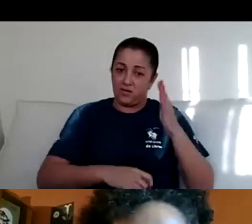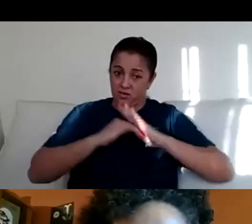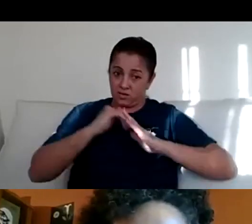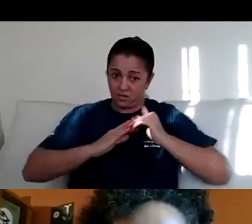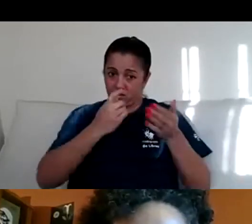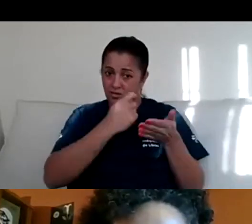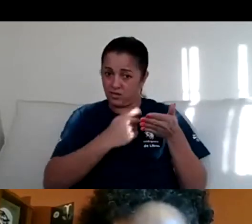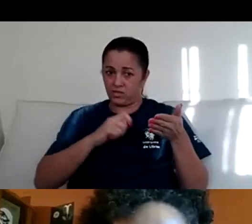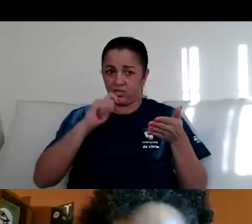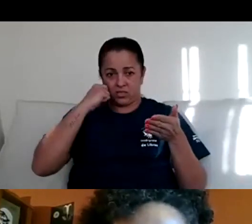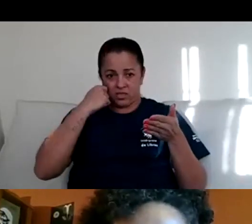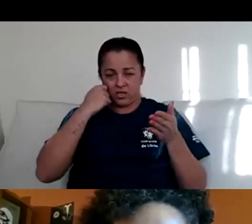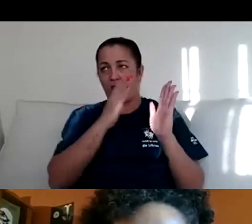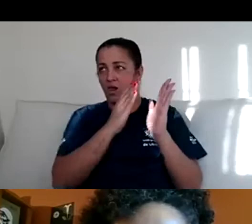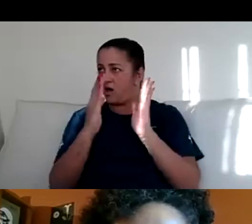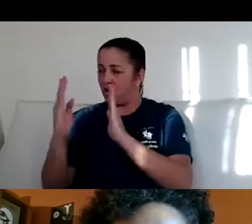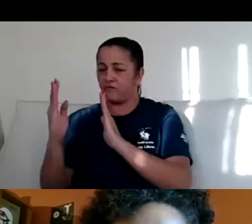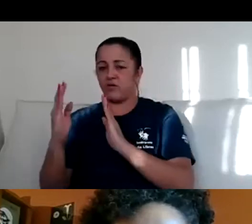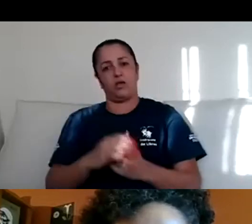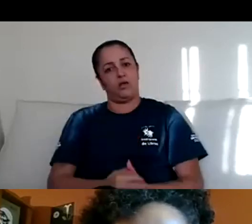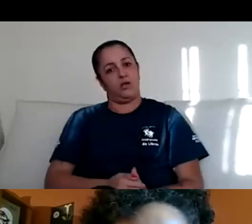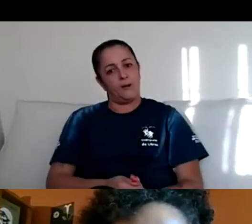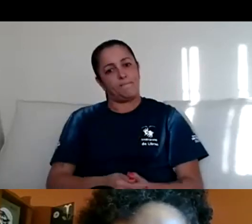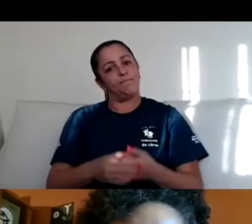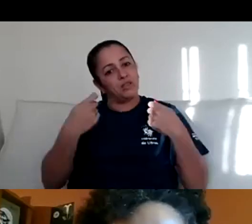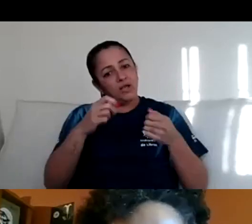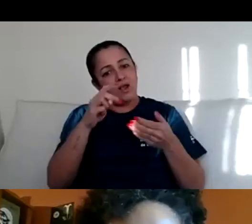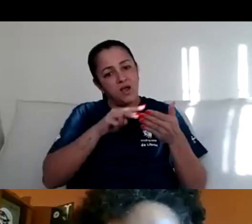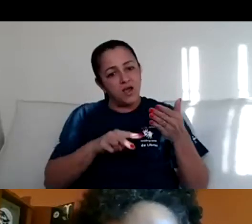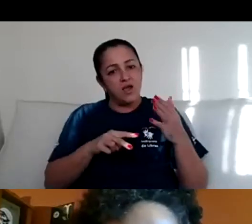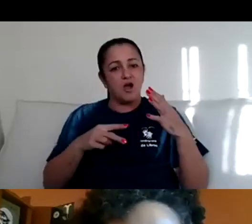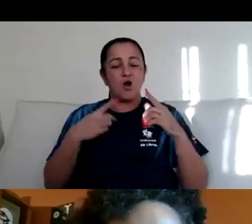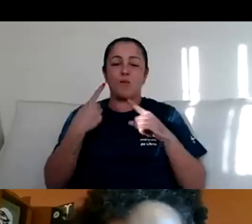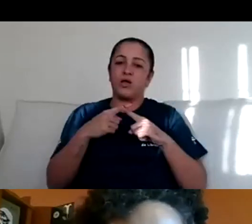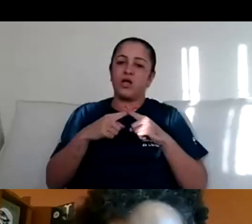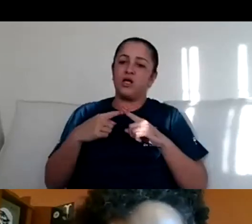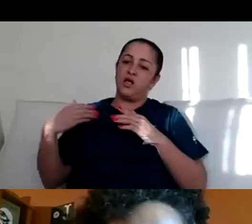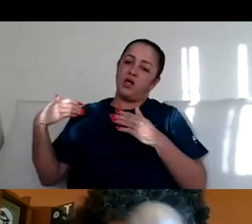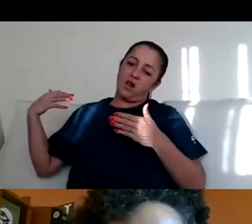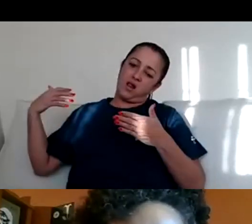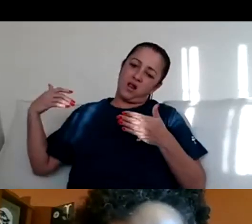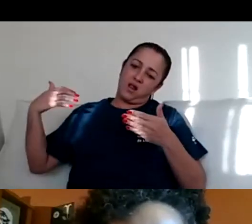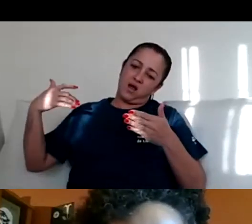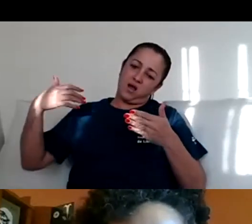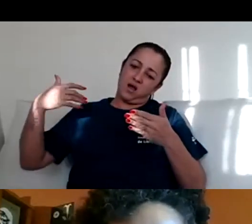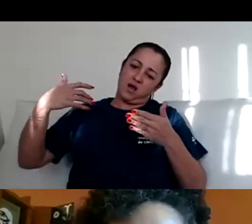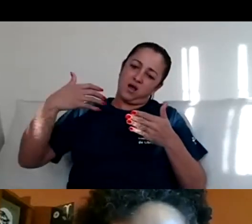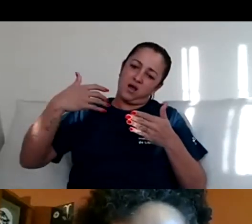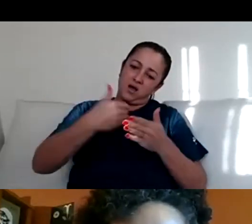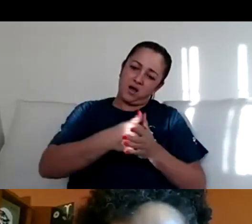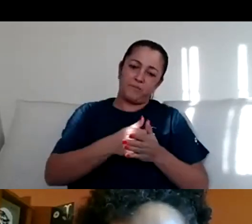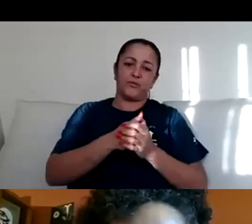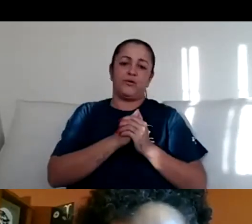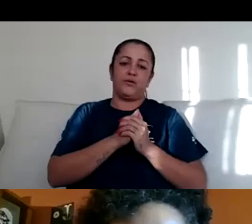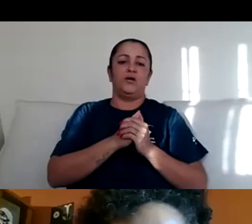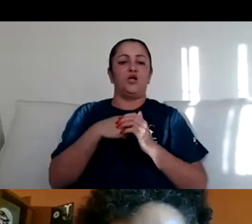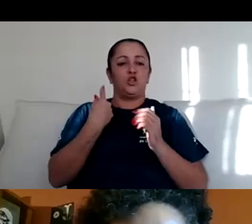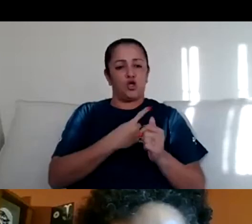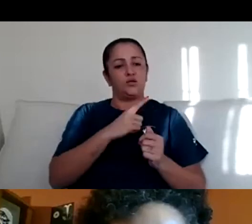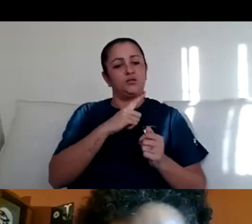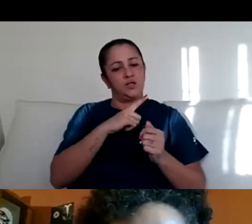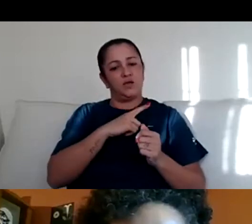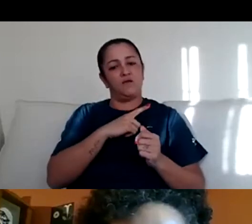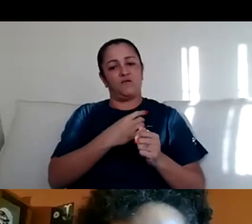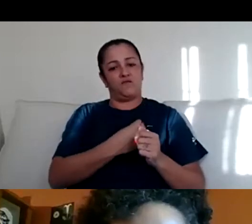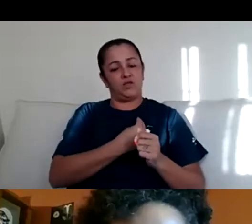que ler essas obras, é porque, por todo esse tempo, nós vivemos em uma sociedade